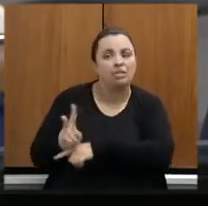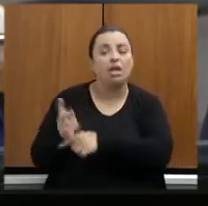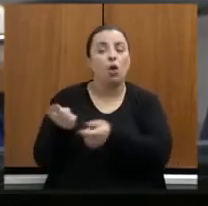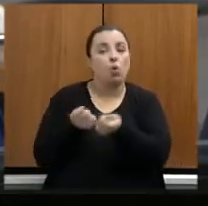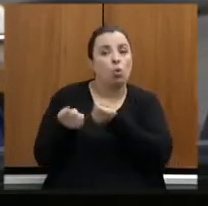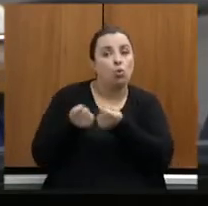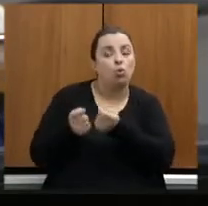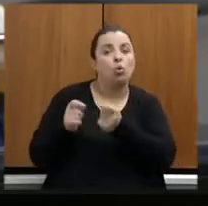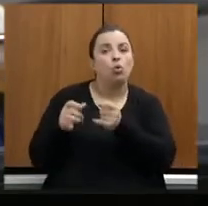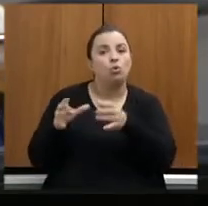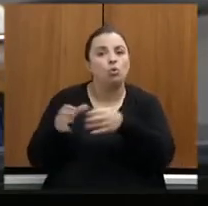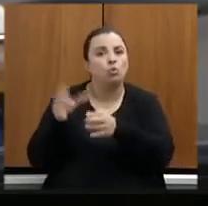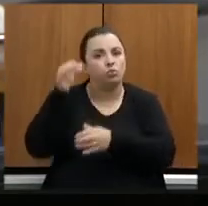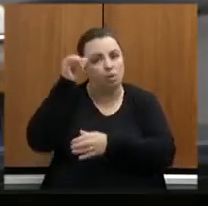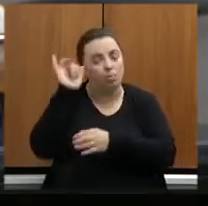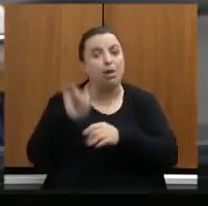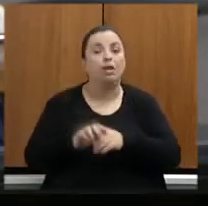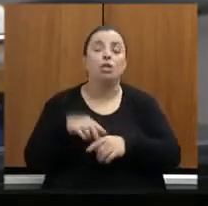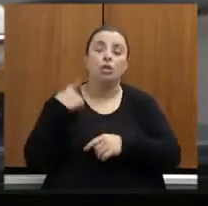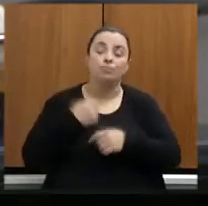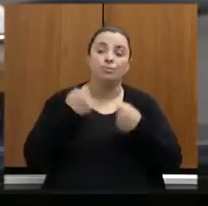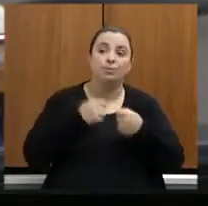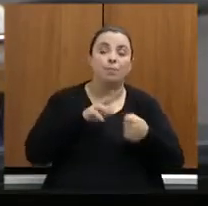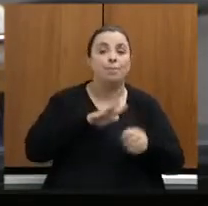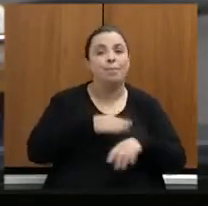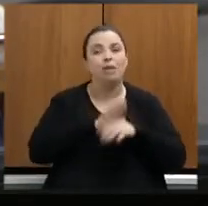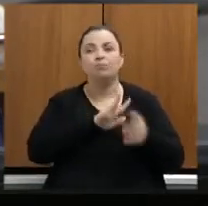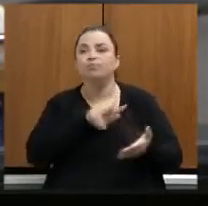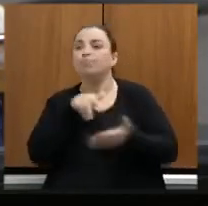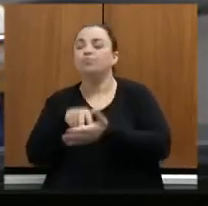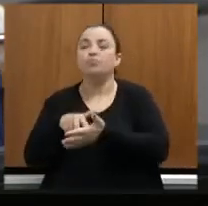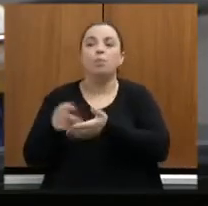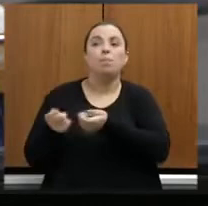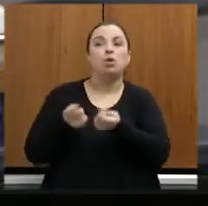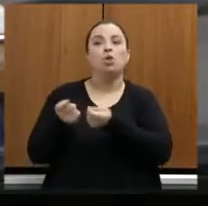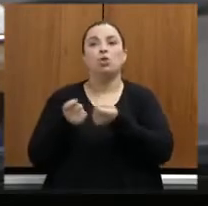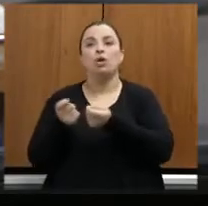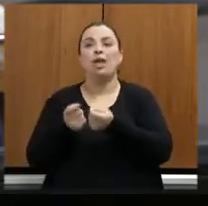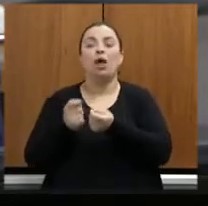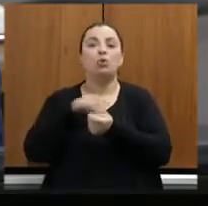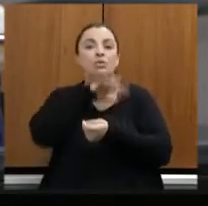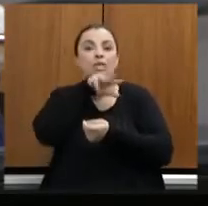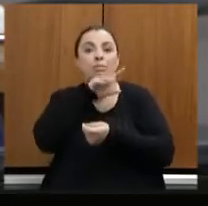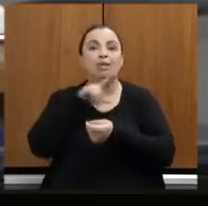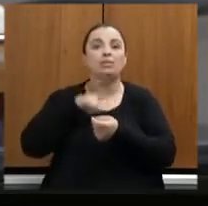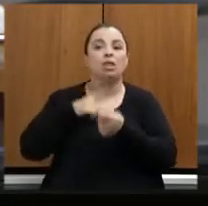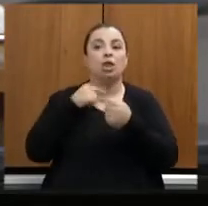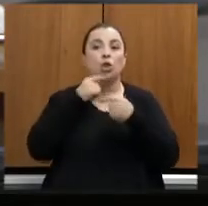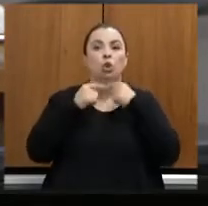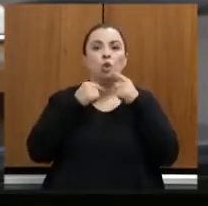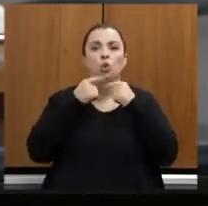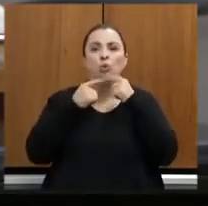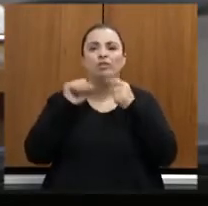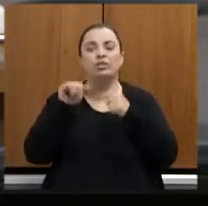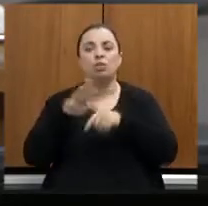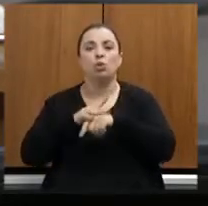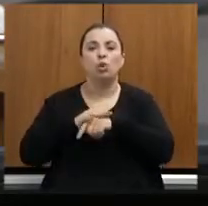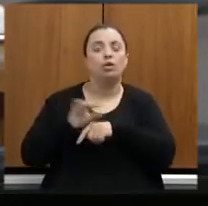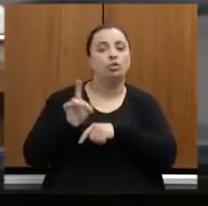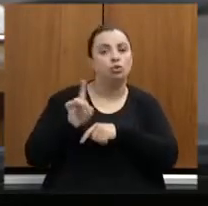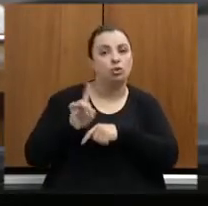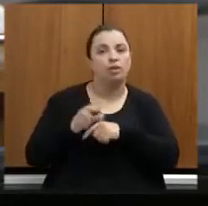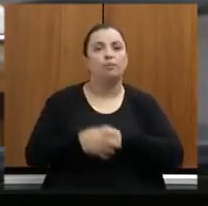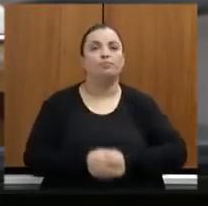ter que estar mais no campo para poder monitorar os animais com suspeitas E aí eu já vou emendar na segunda pergunta sua na terceira aqui na verdade